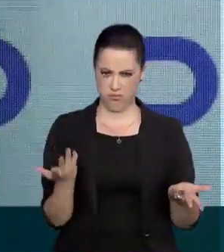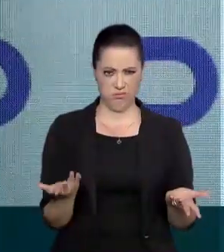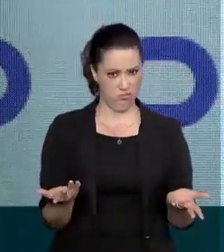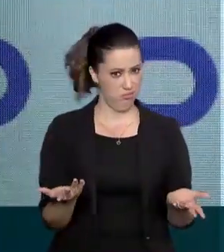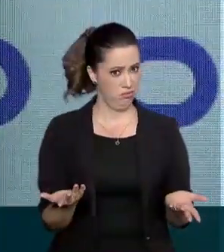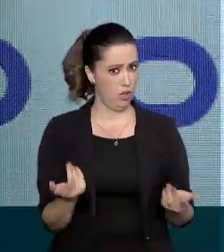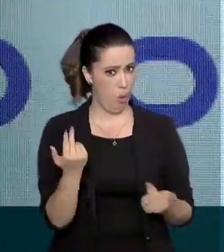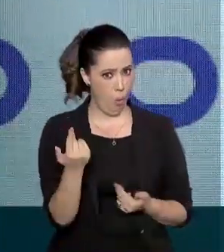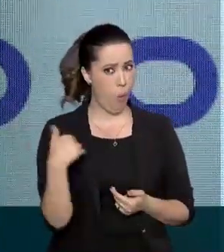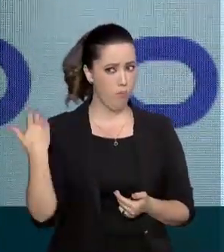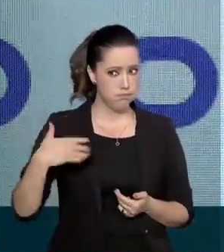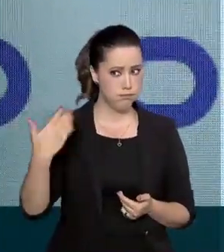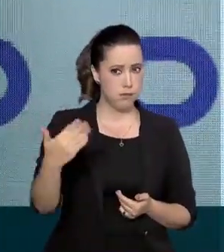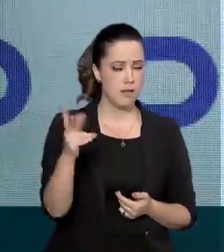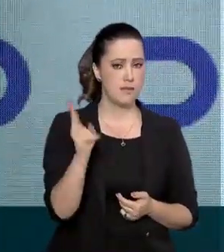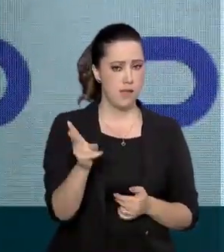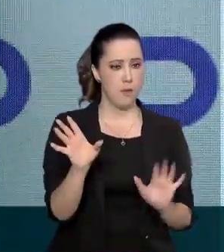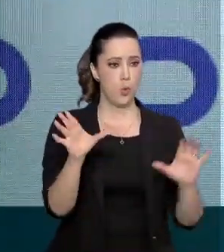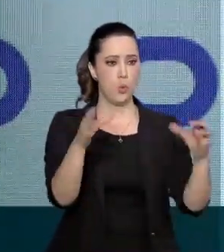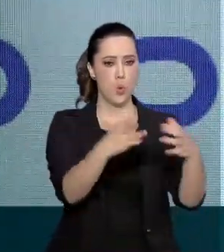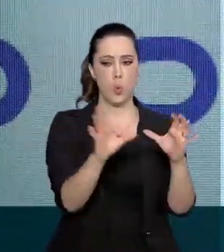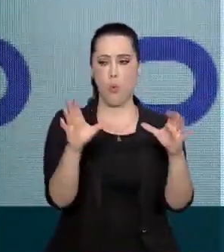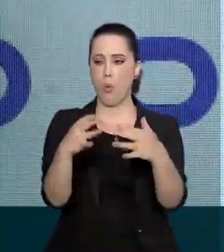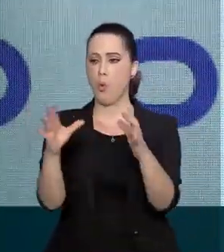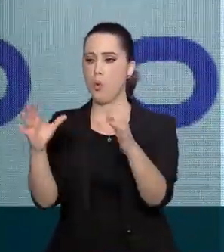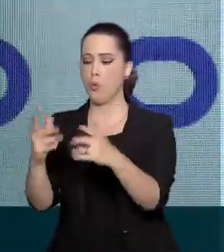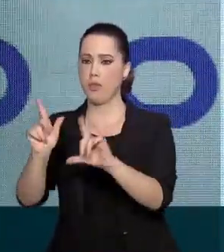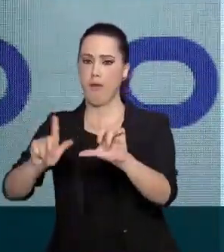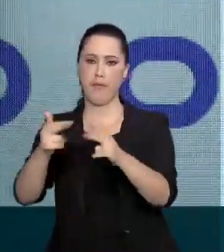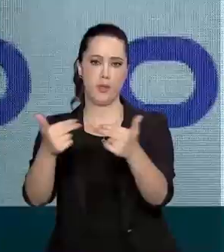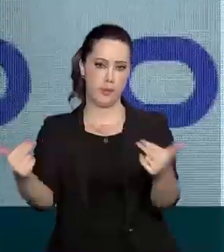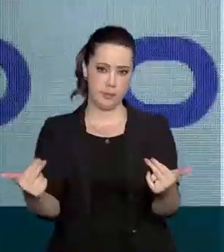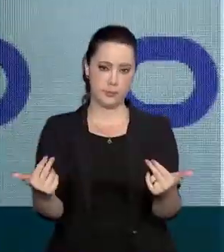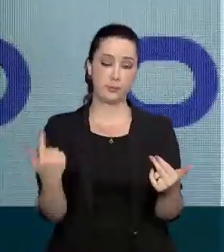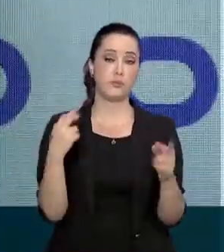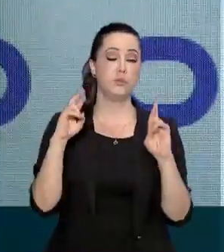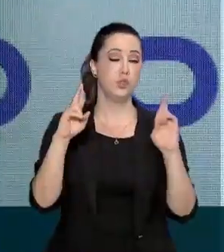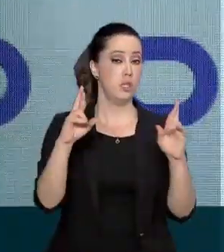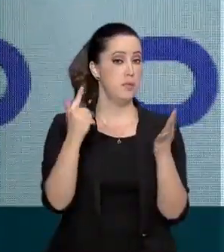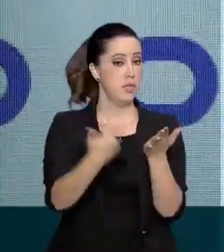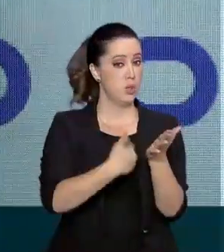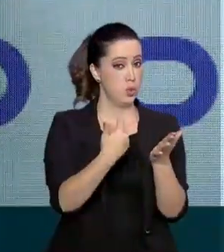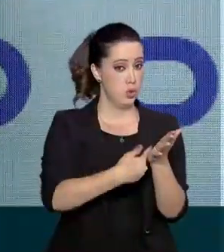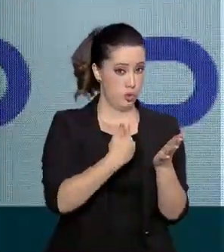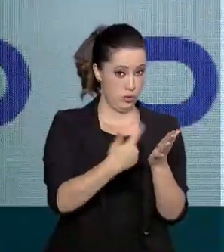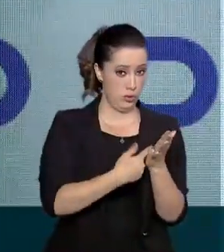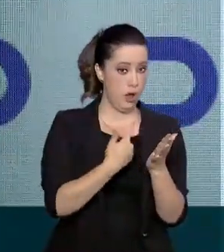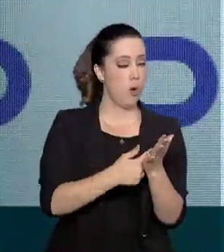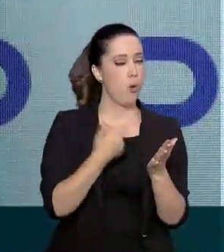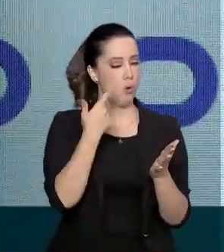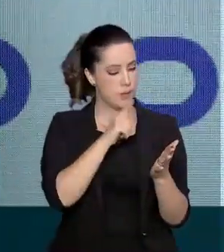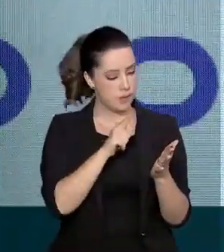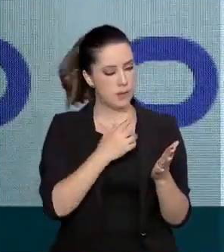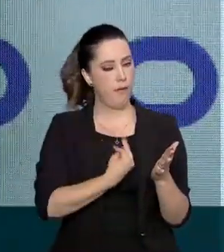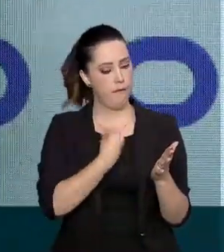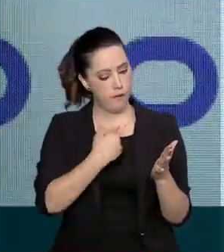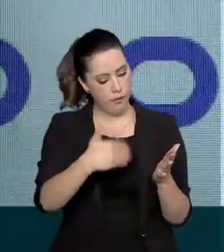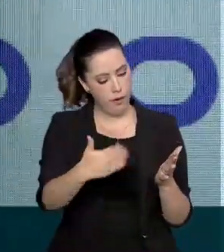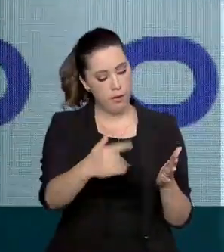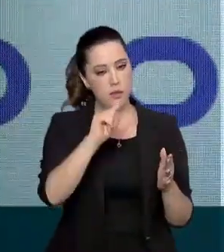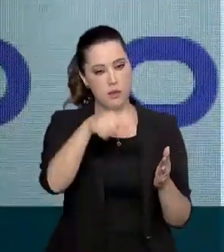como vem fazendo alguns órgãos de imprensa. Eu espero que o valor econômico sobreviva à medida provisória de ontem. Eu